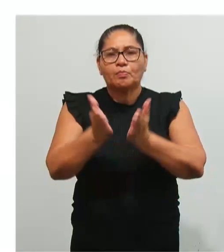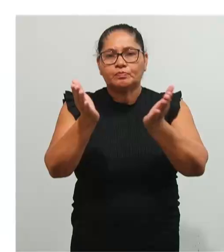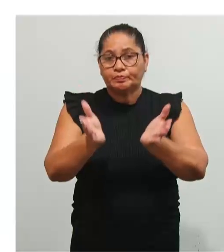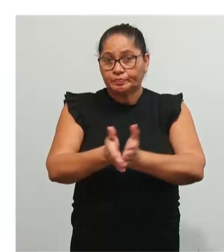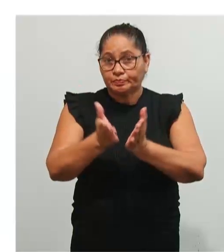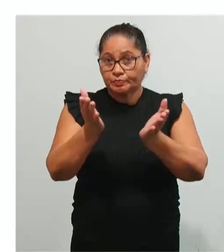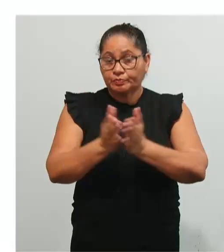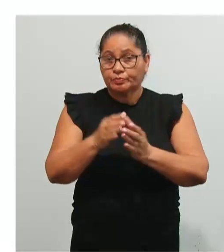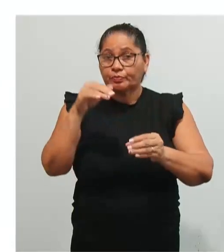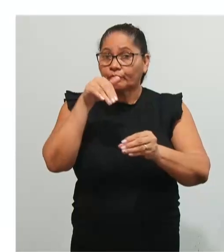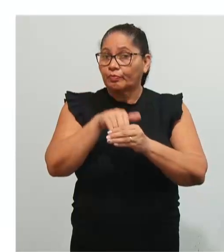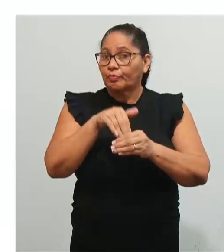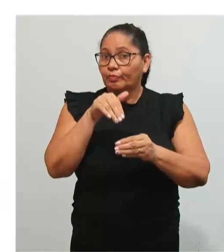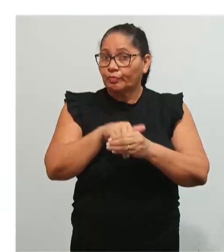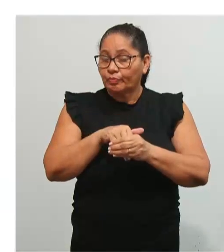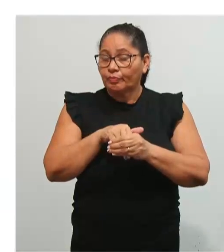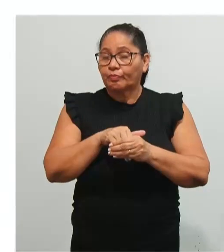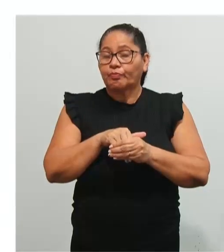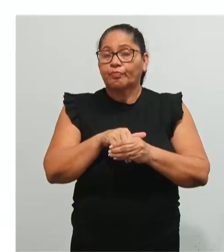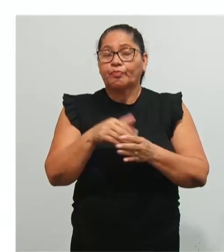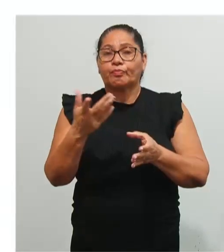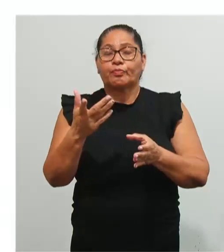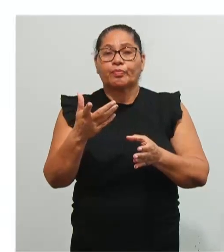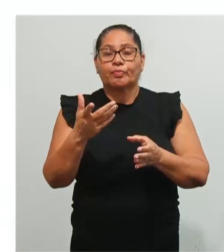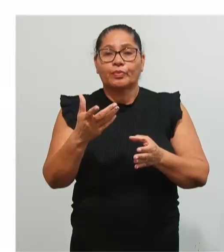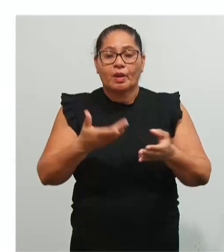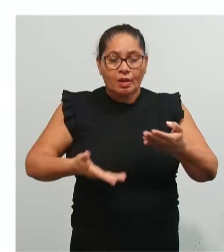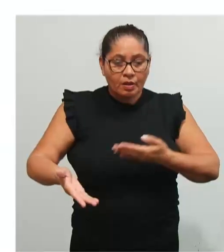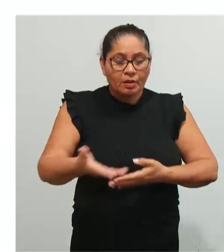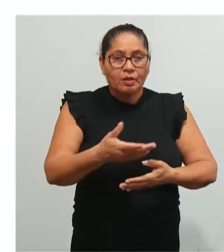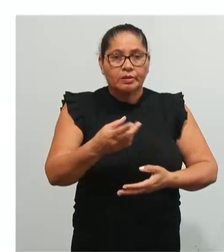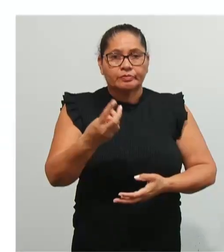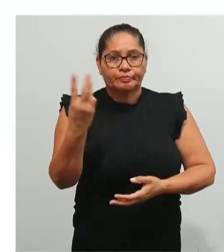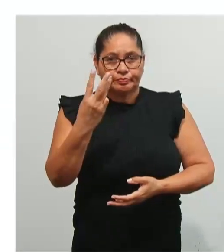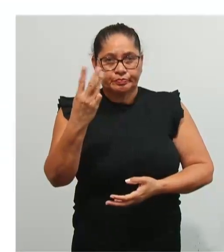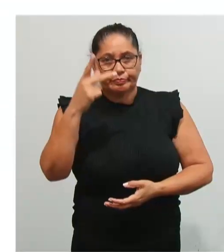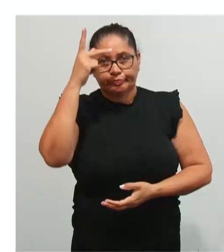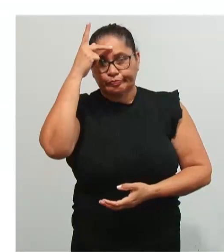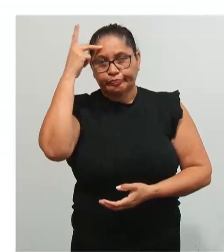por votos, sem a mediação de terceiros.